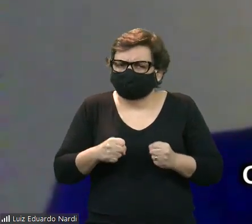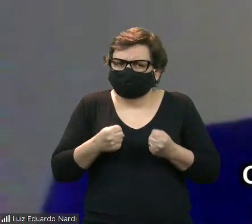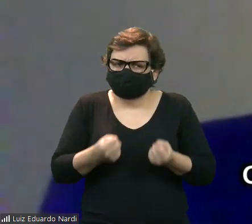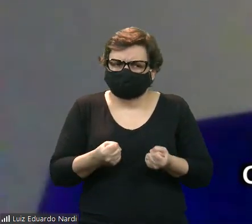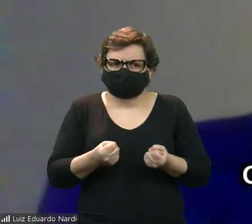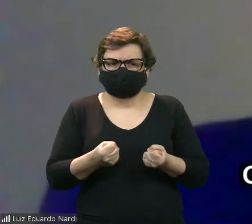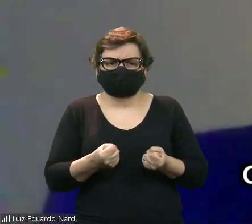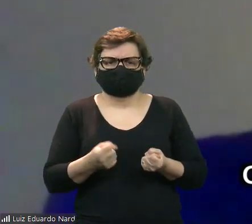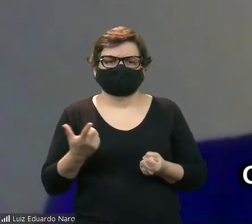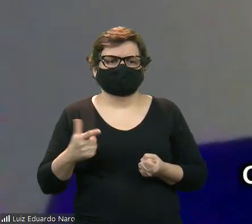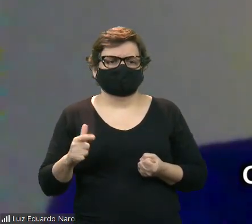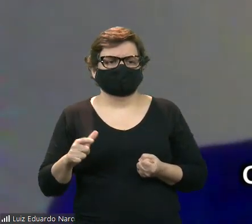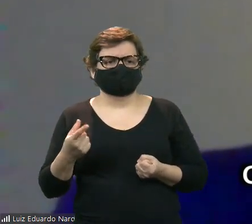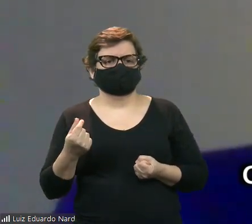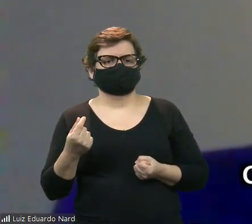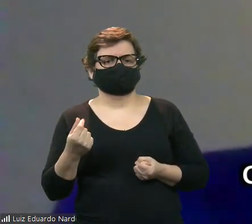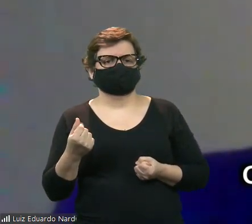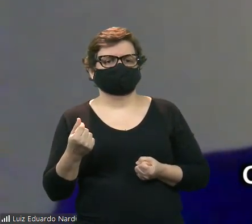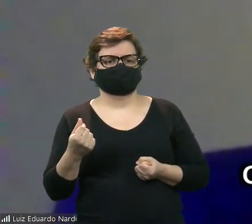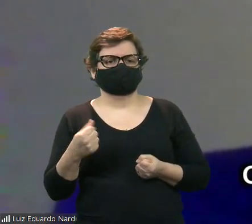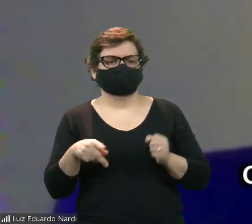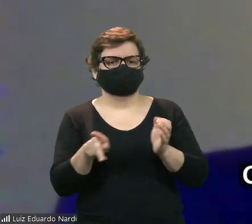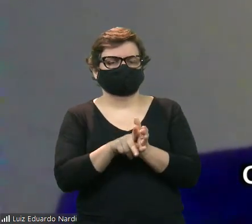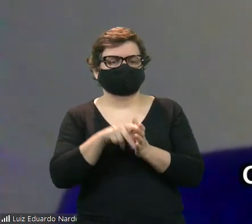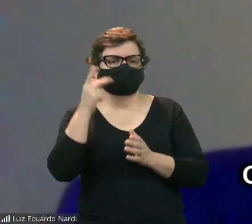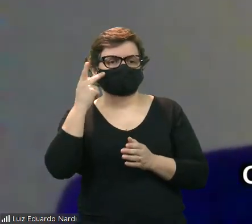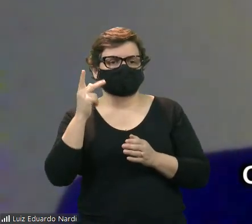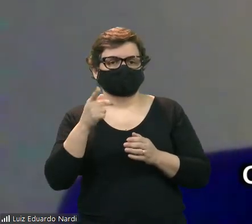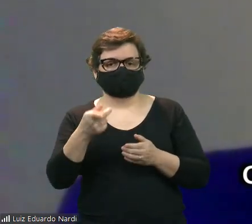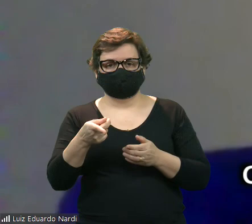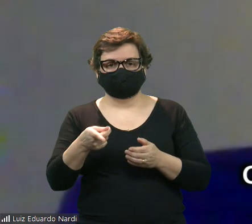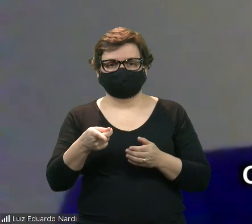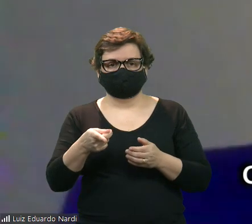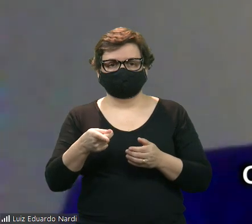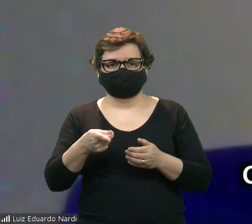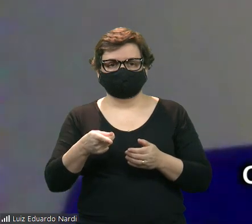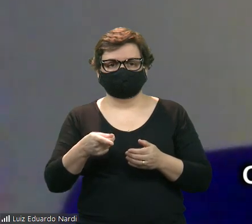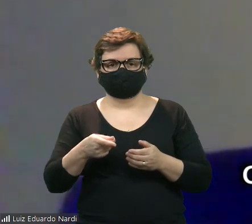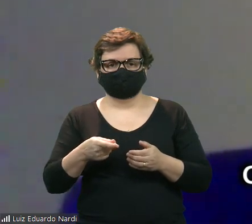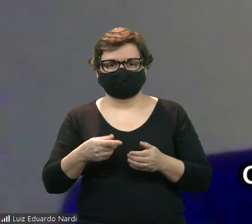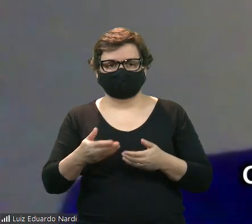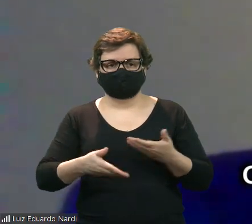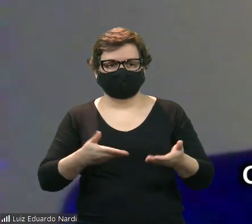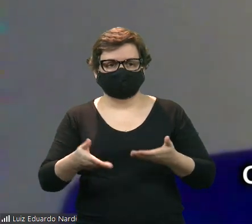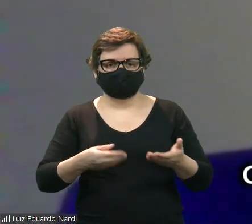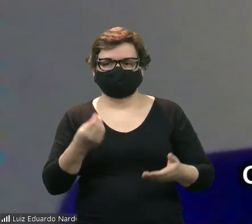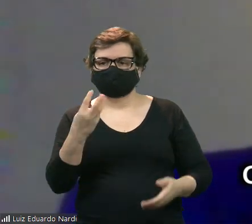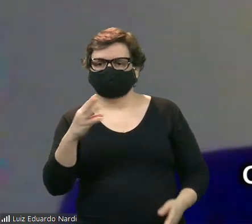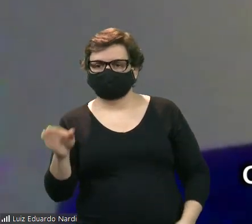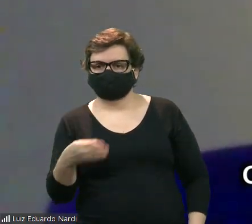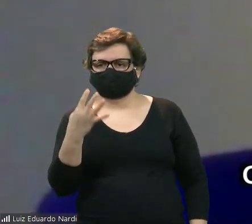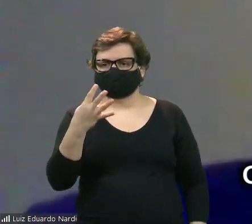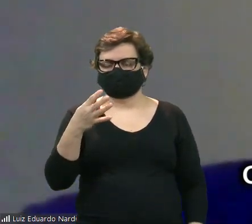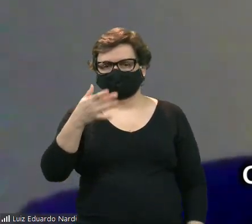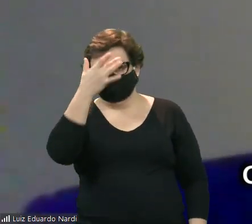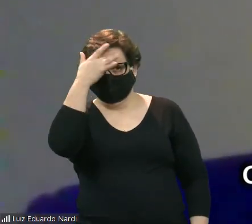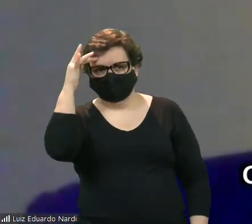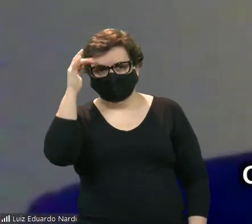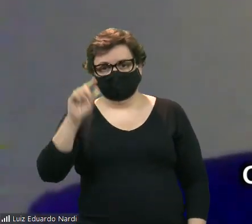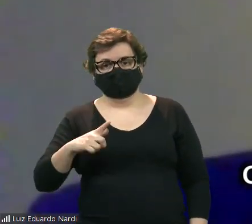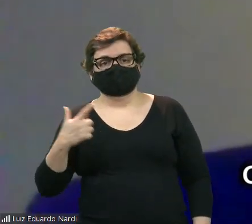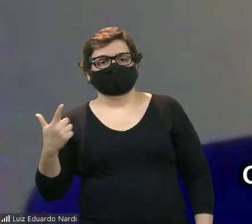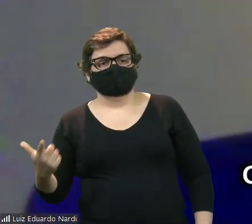não tenho recursos próprios para isso, atender 3, 4 pessoas. E